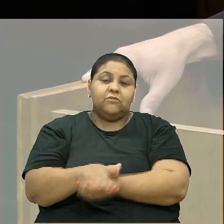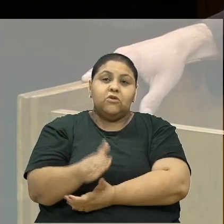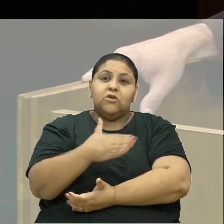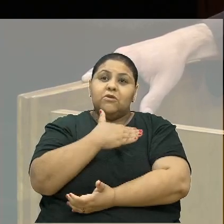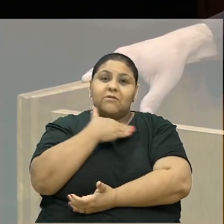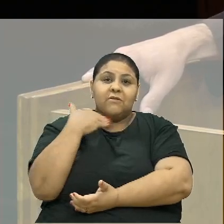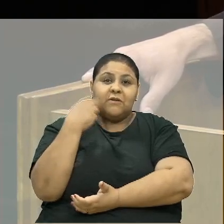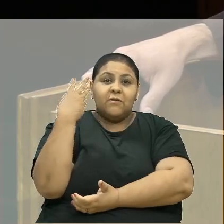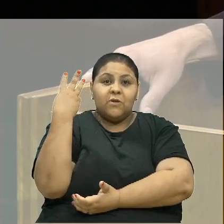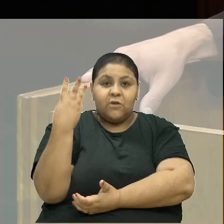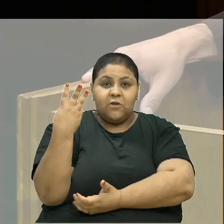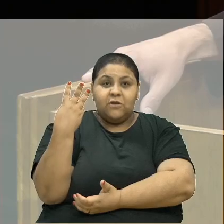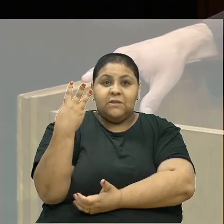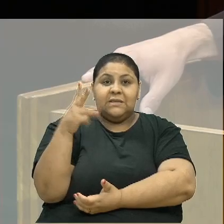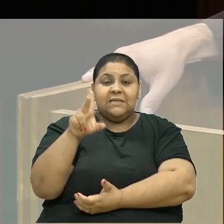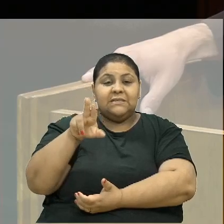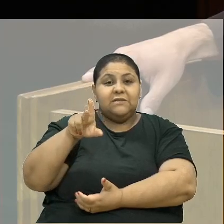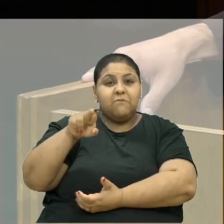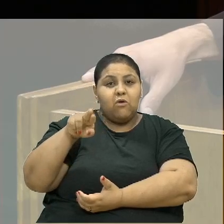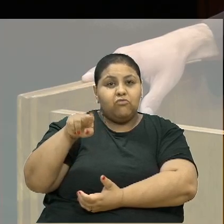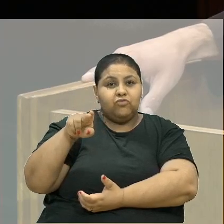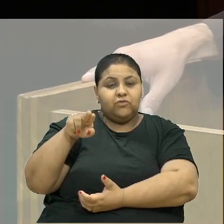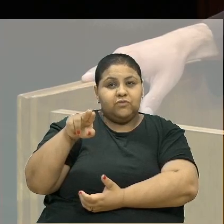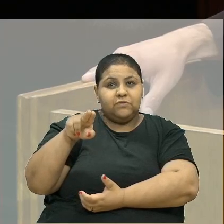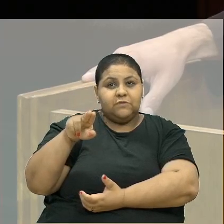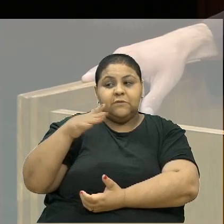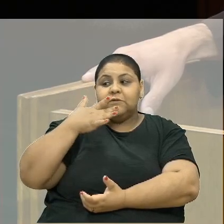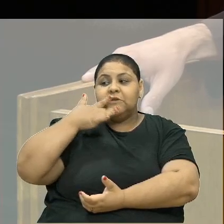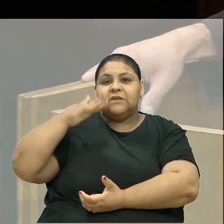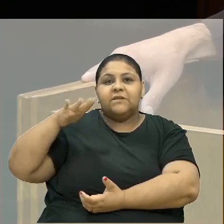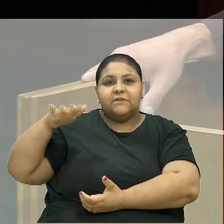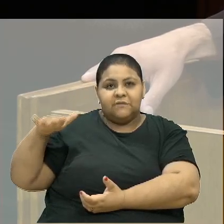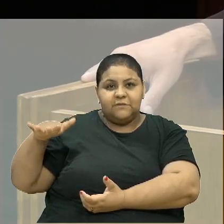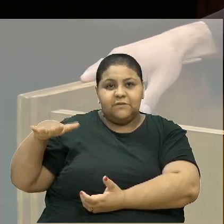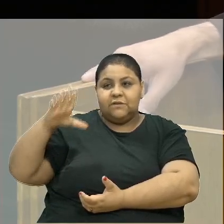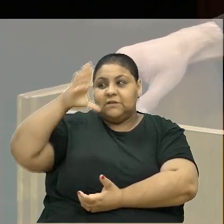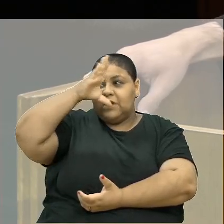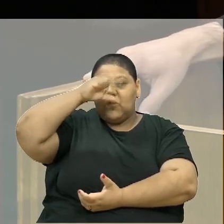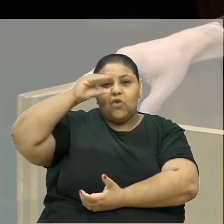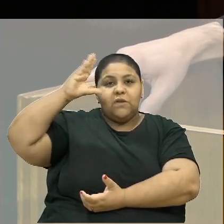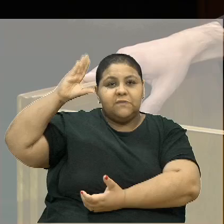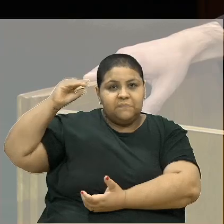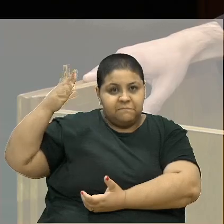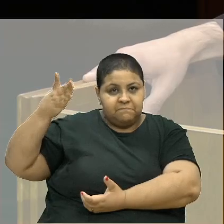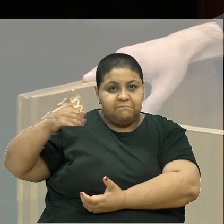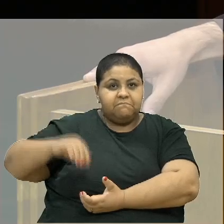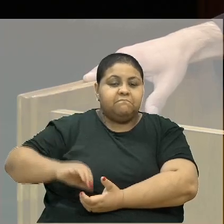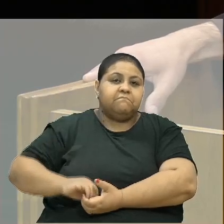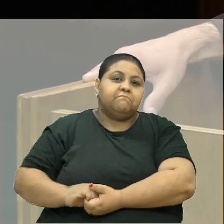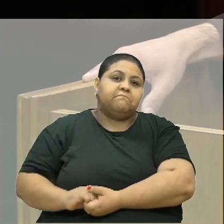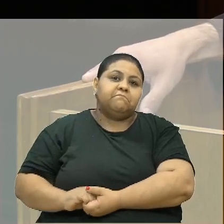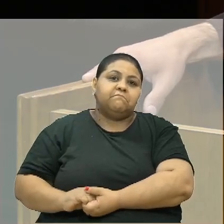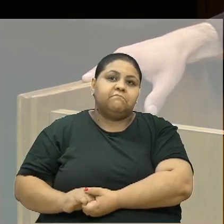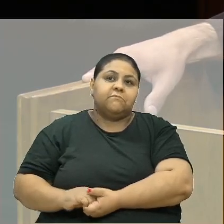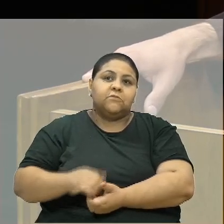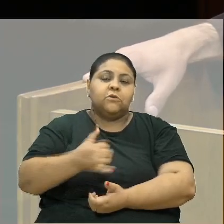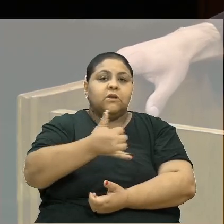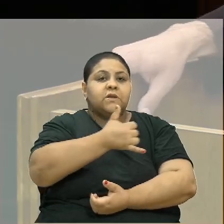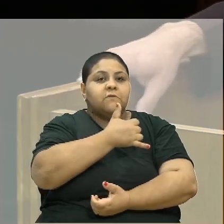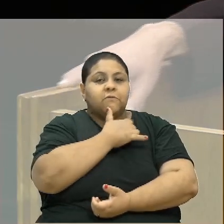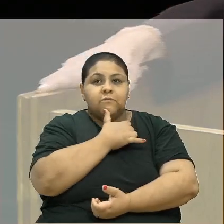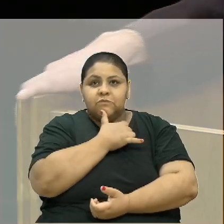morreu 3 irmãos, crianças e adolescentes. E,